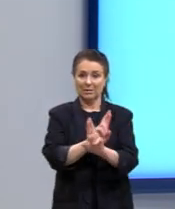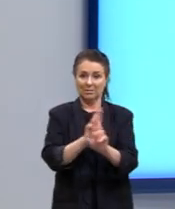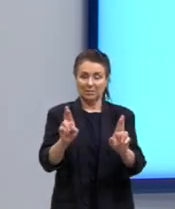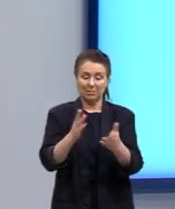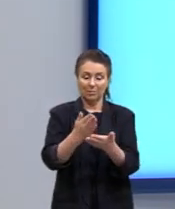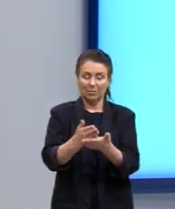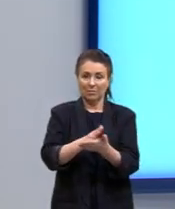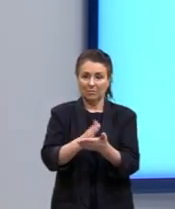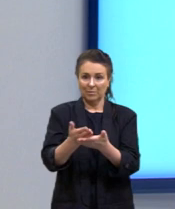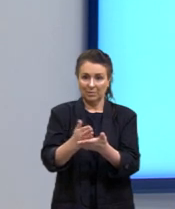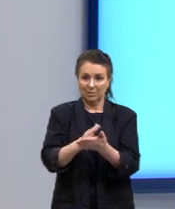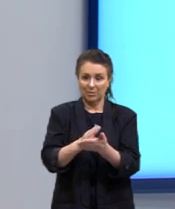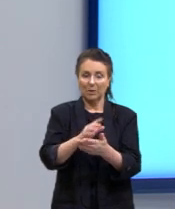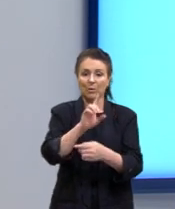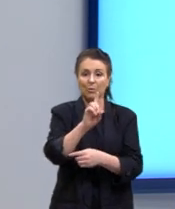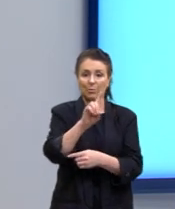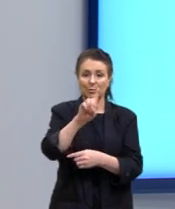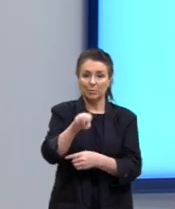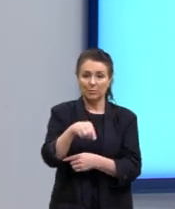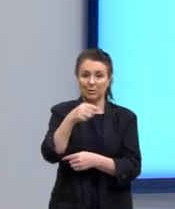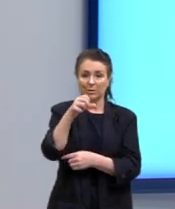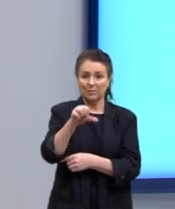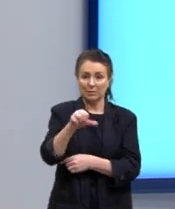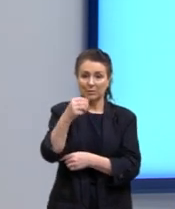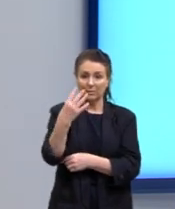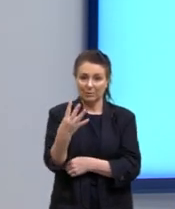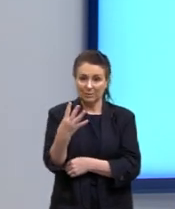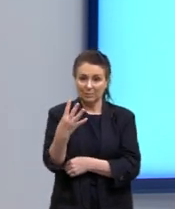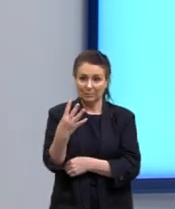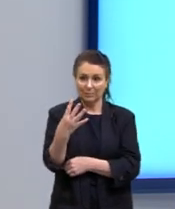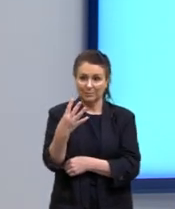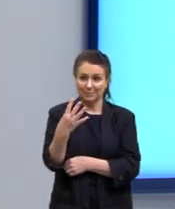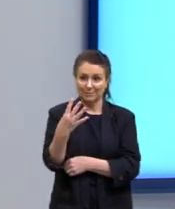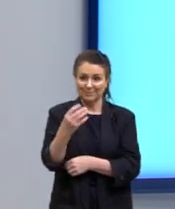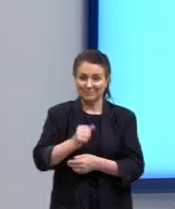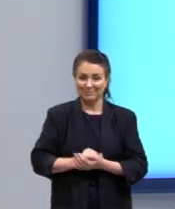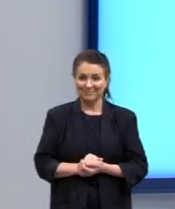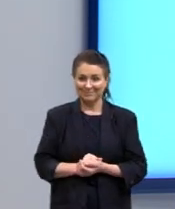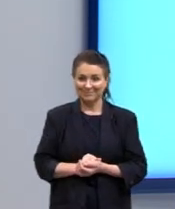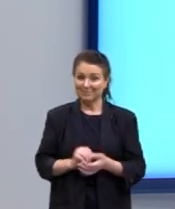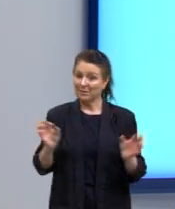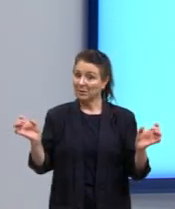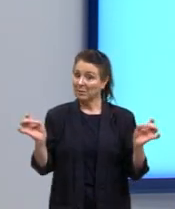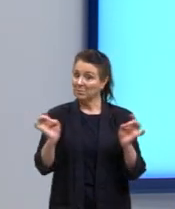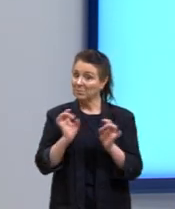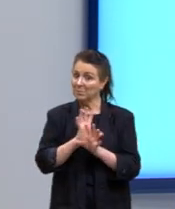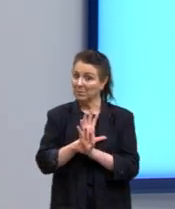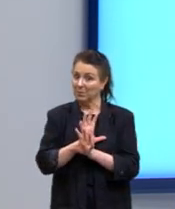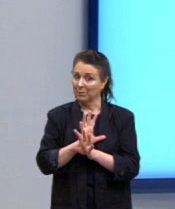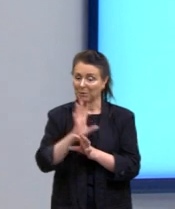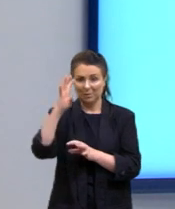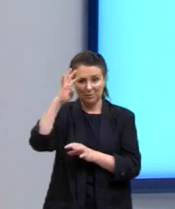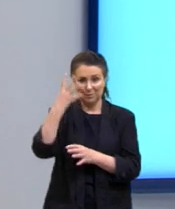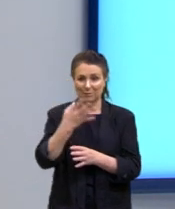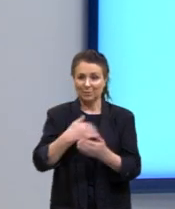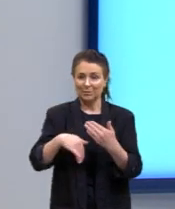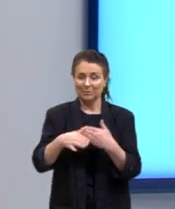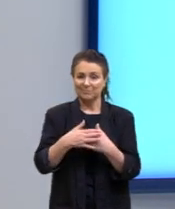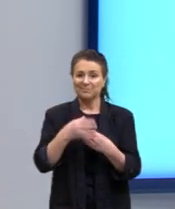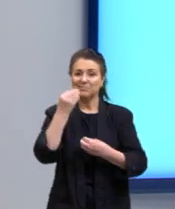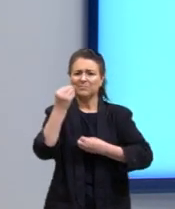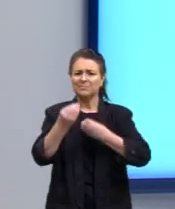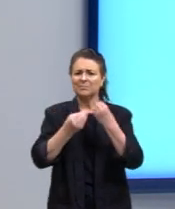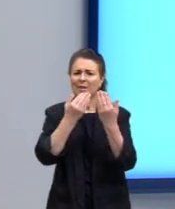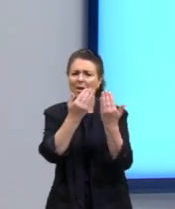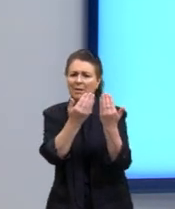a média era de 1,94 pontos Prontinho resolvi como que eu vou